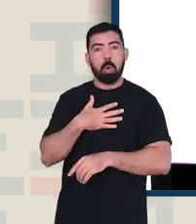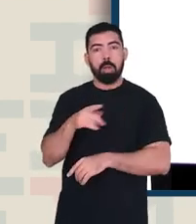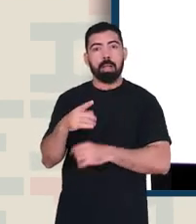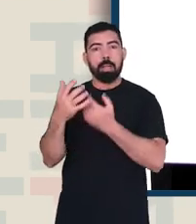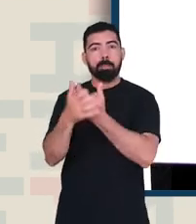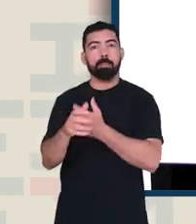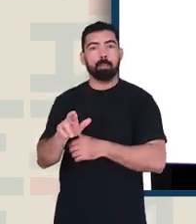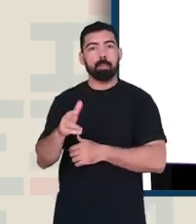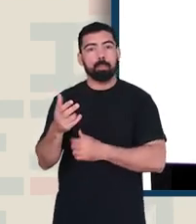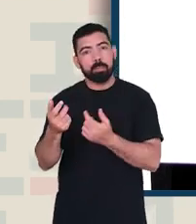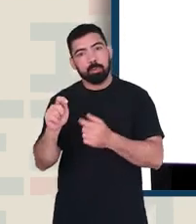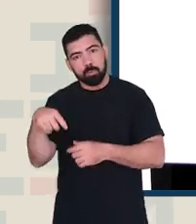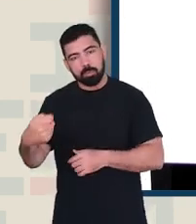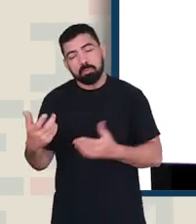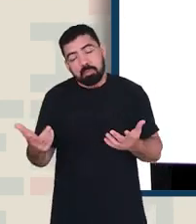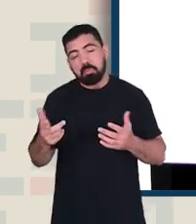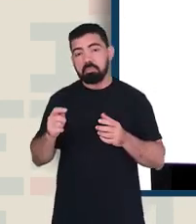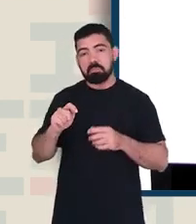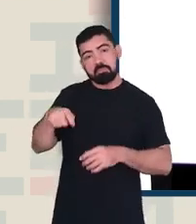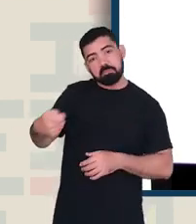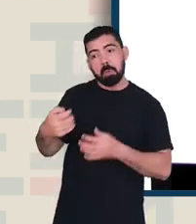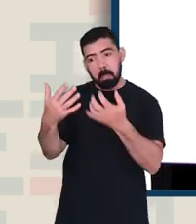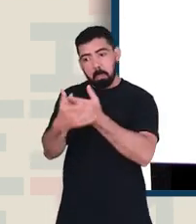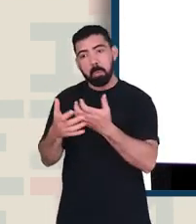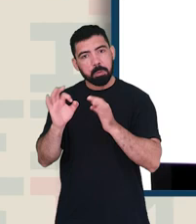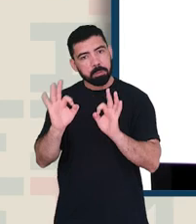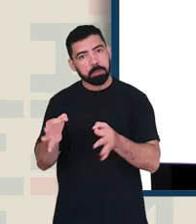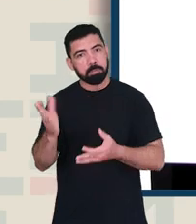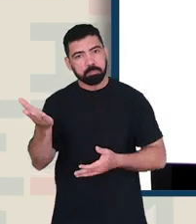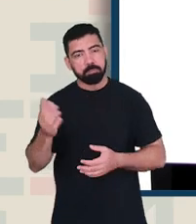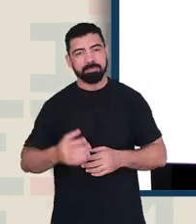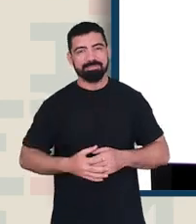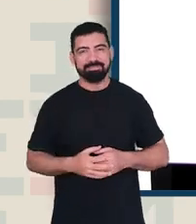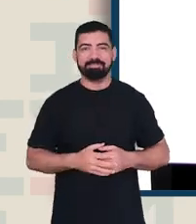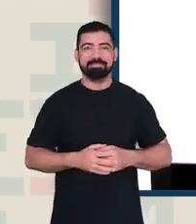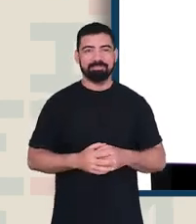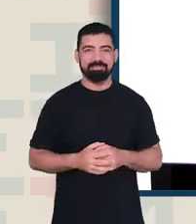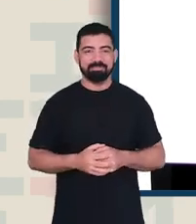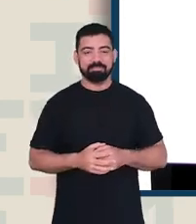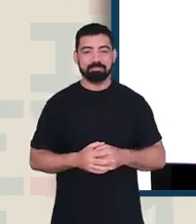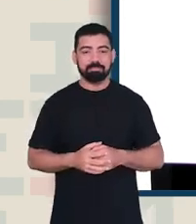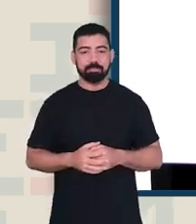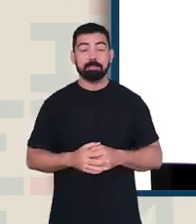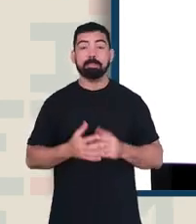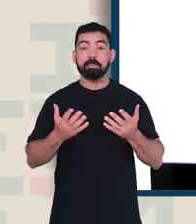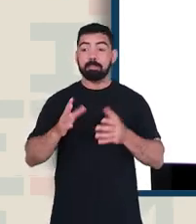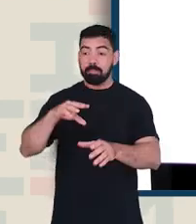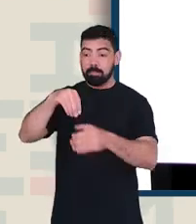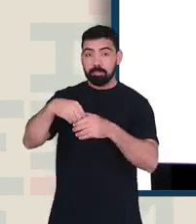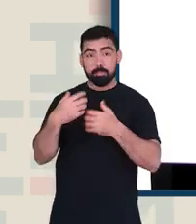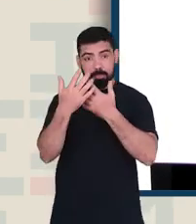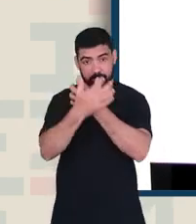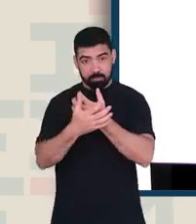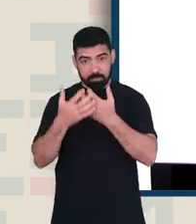música. Portanto, vamos chamar de música. Não é música eletroacústica ainda, porque, como